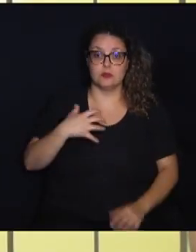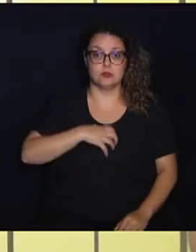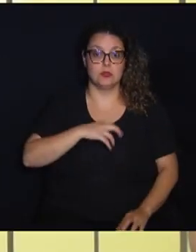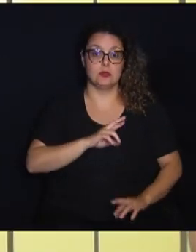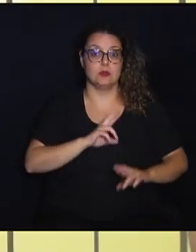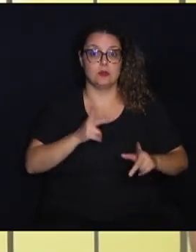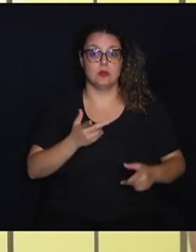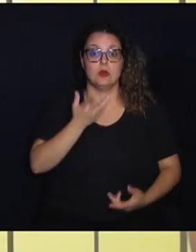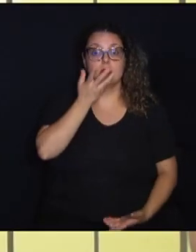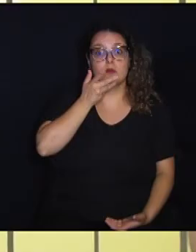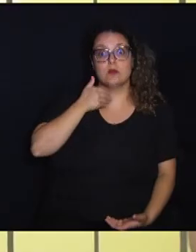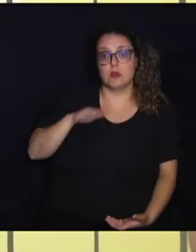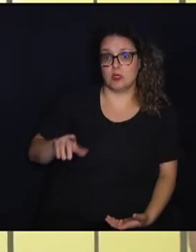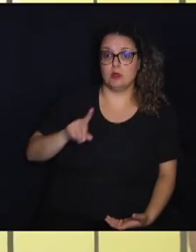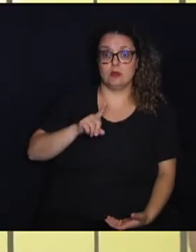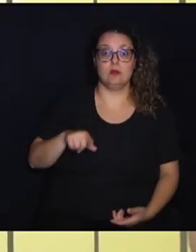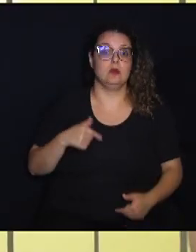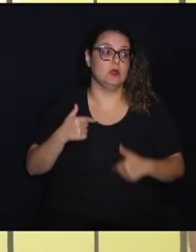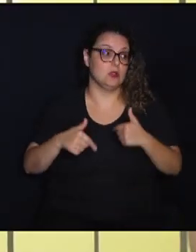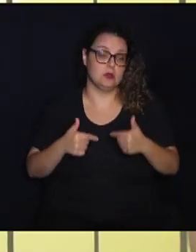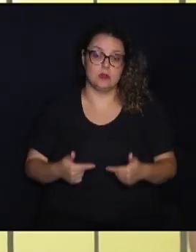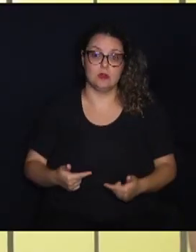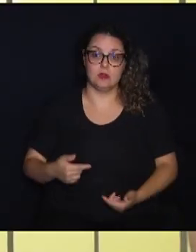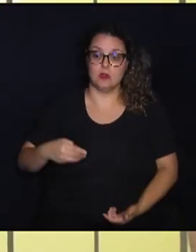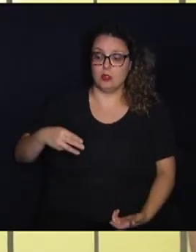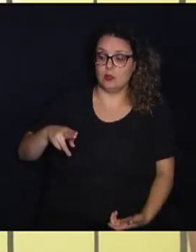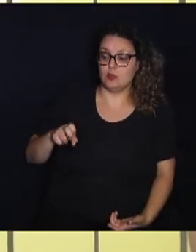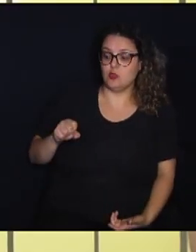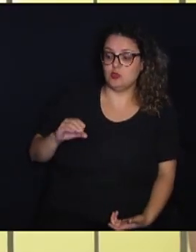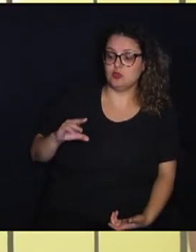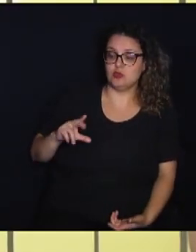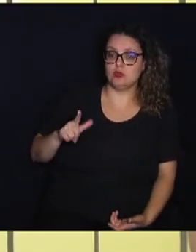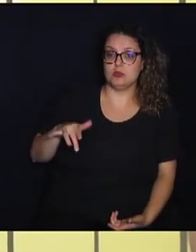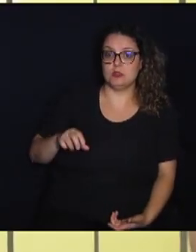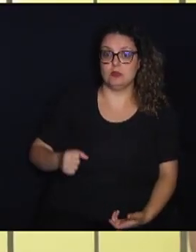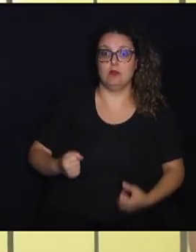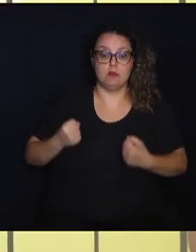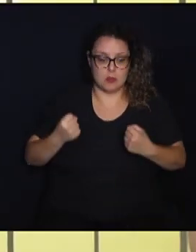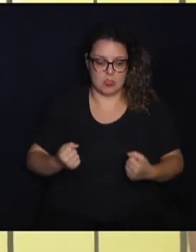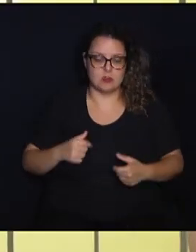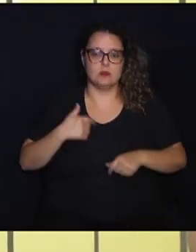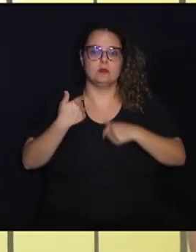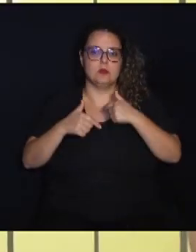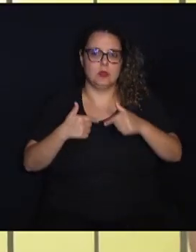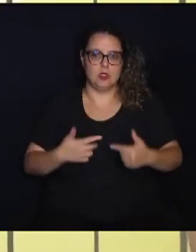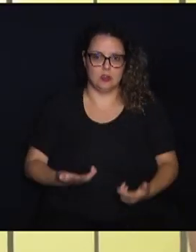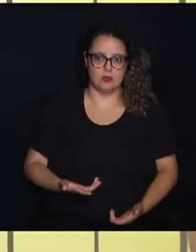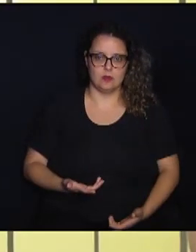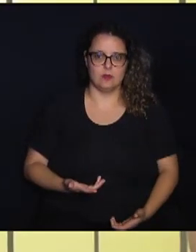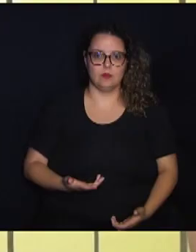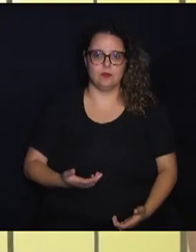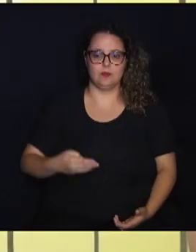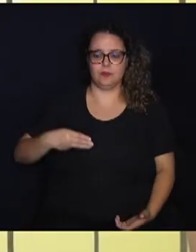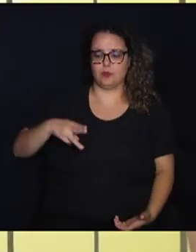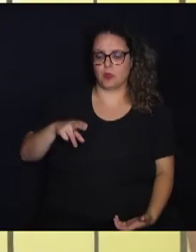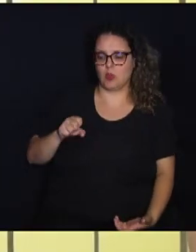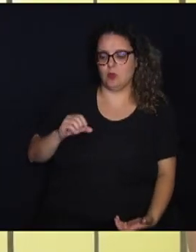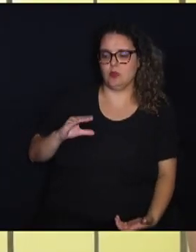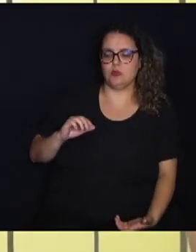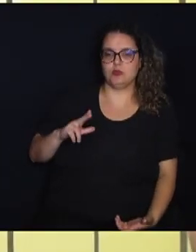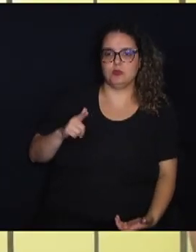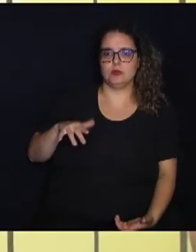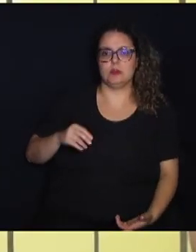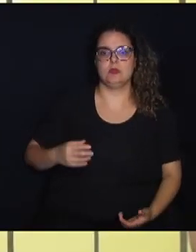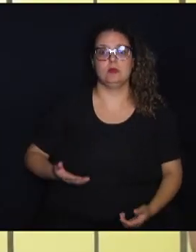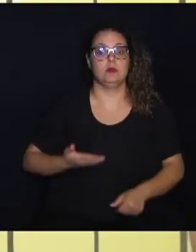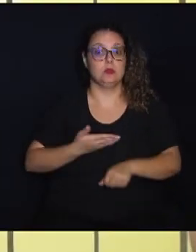Uma criança, a gente não vai trabalhar a musculação com sobrecarga, mas a gente vai trabalhar a musculação num treinamento